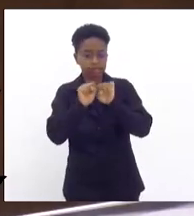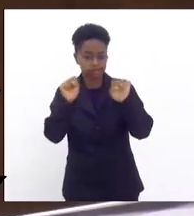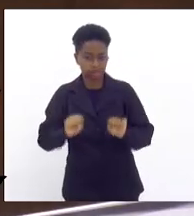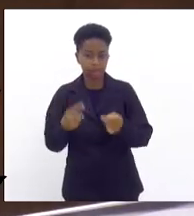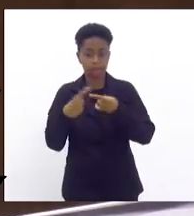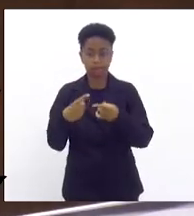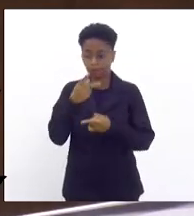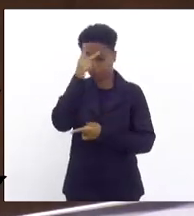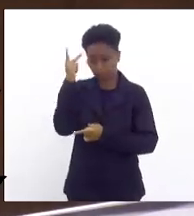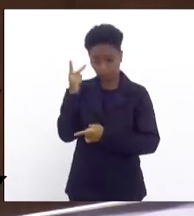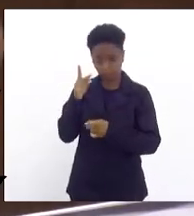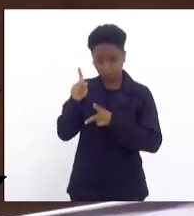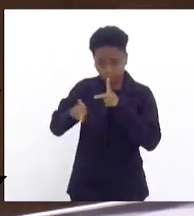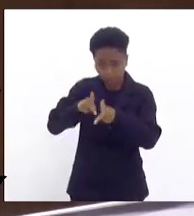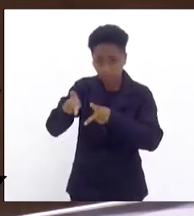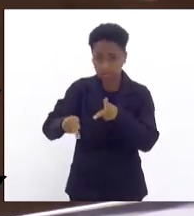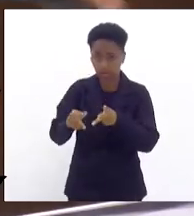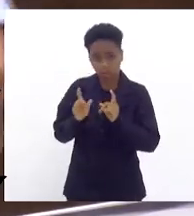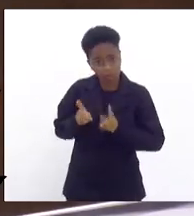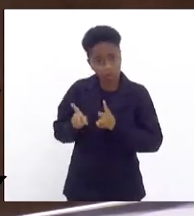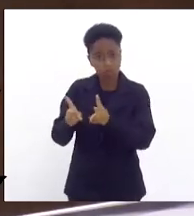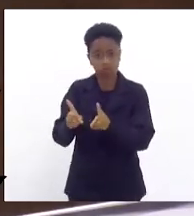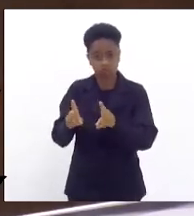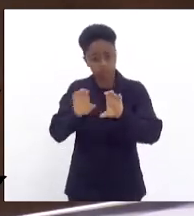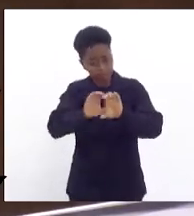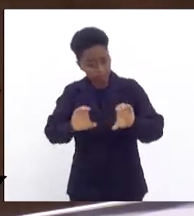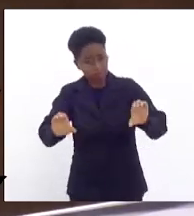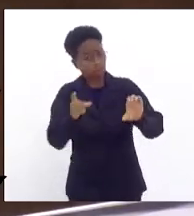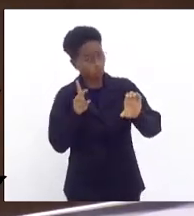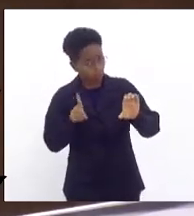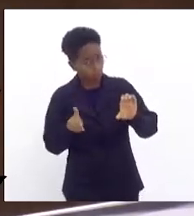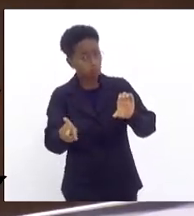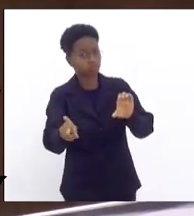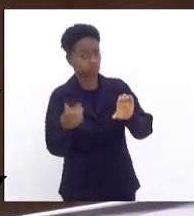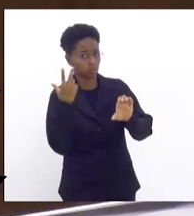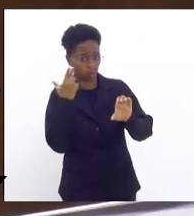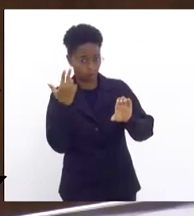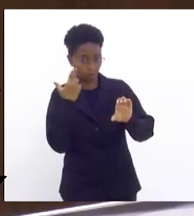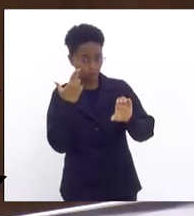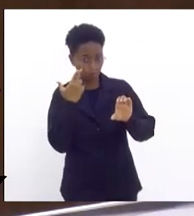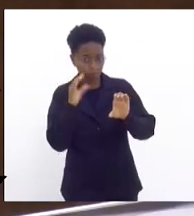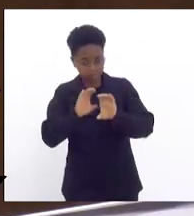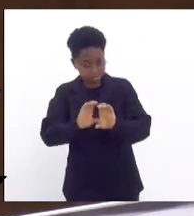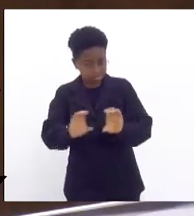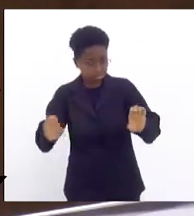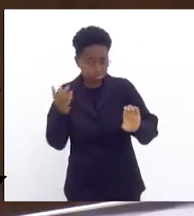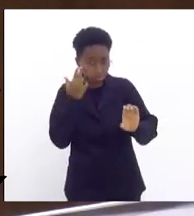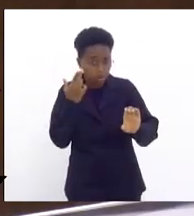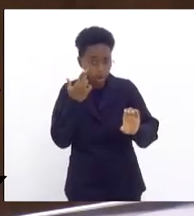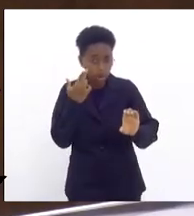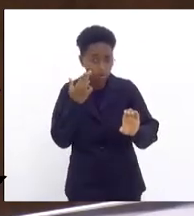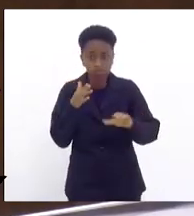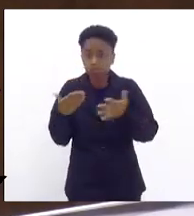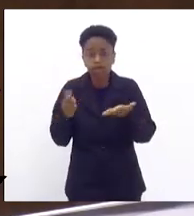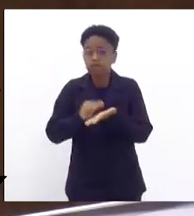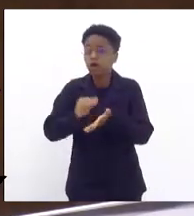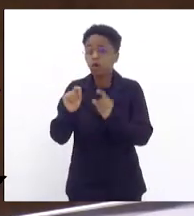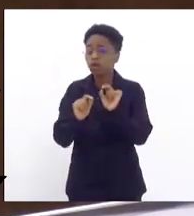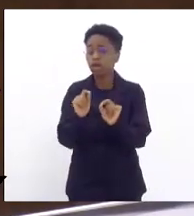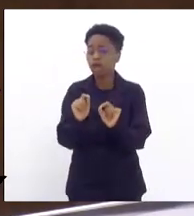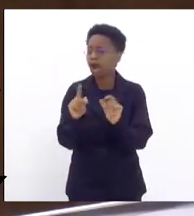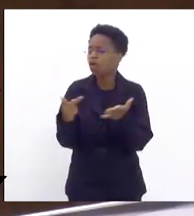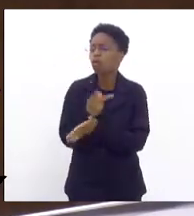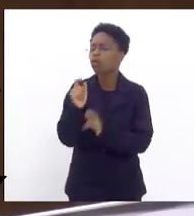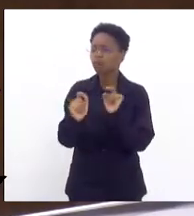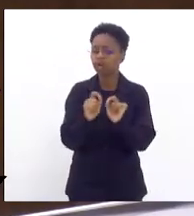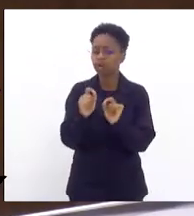aí. As redes estão na rua, como os colegas falaram anteriormente, os canos estão aí, então, o que está falando? O que está